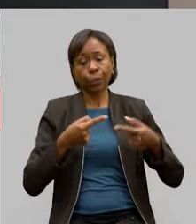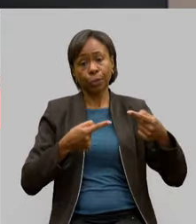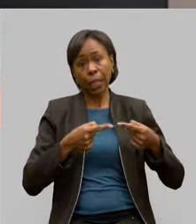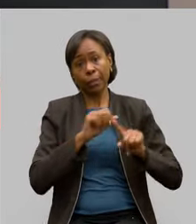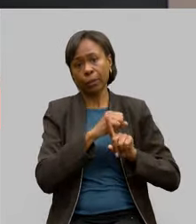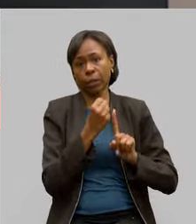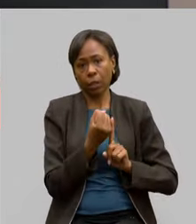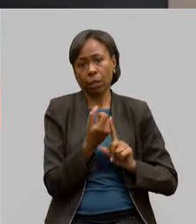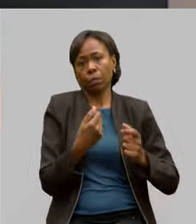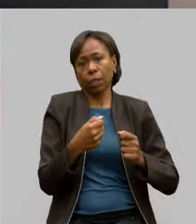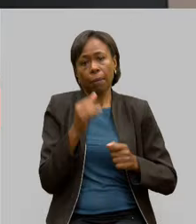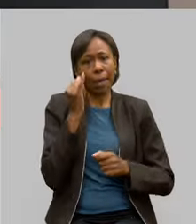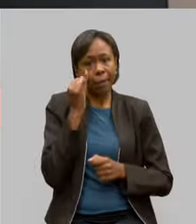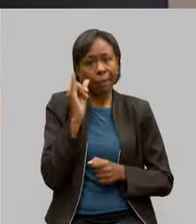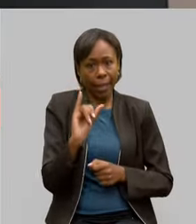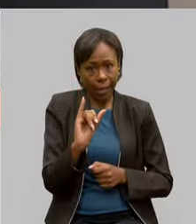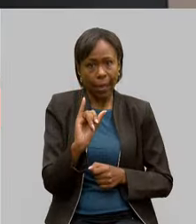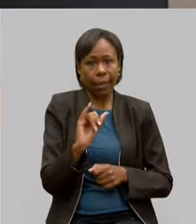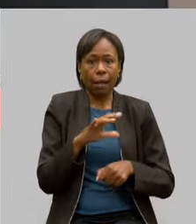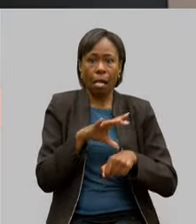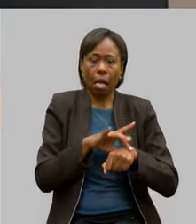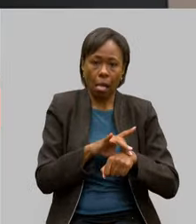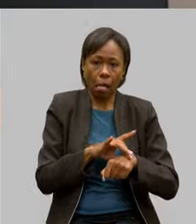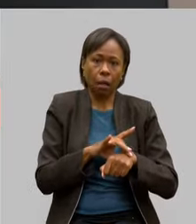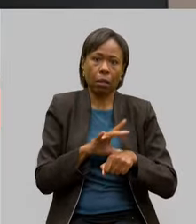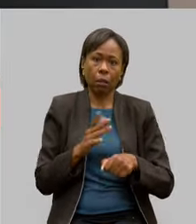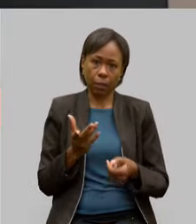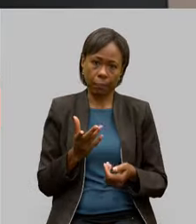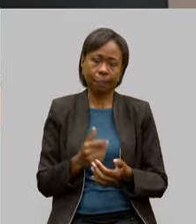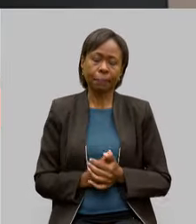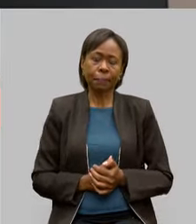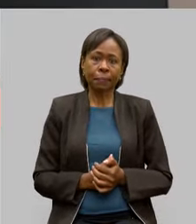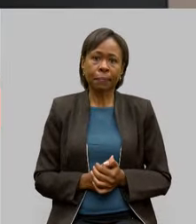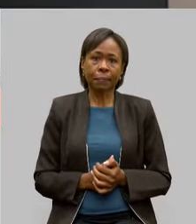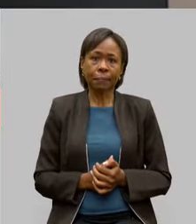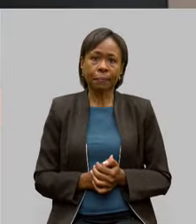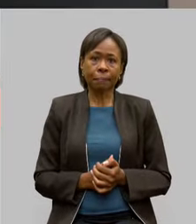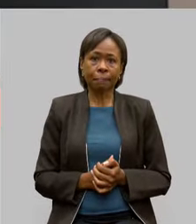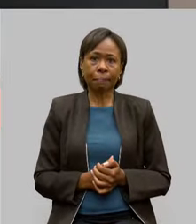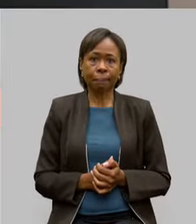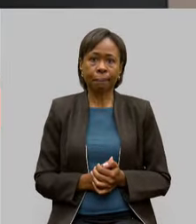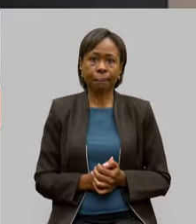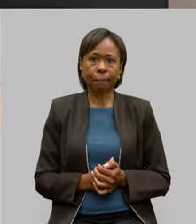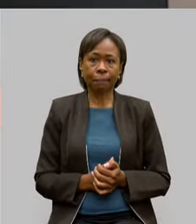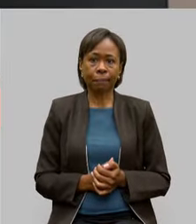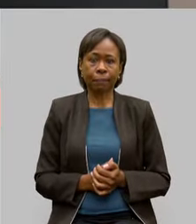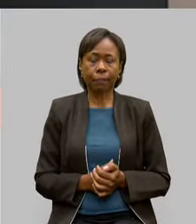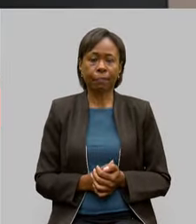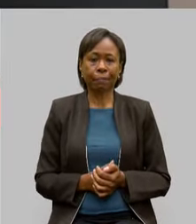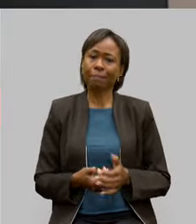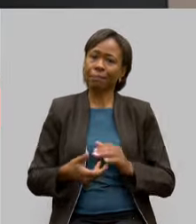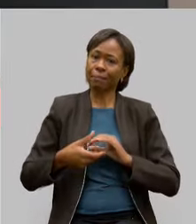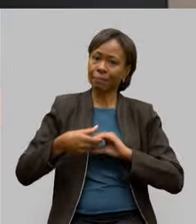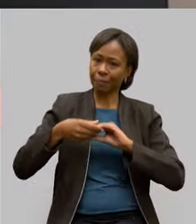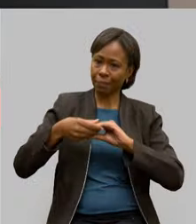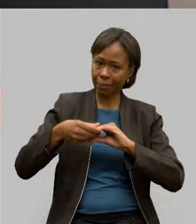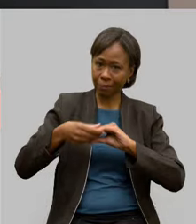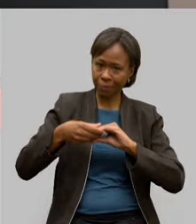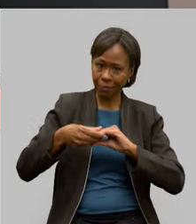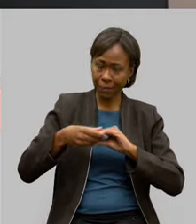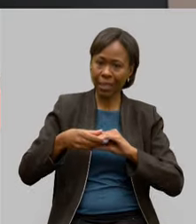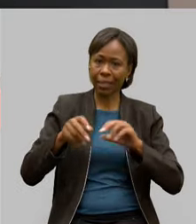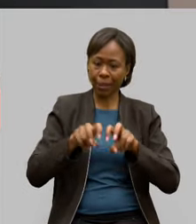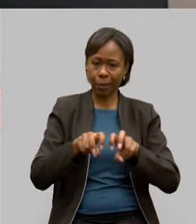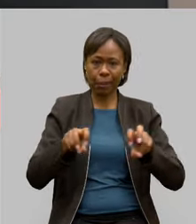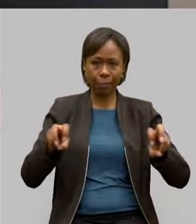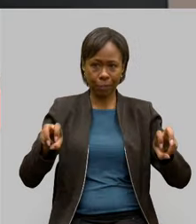não adoeça e não continue uma sociedade adoecida eh e eu quero saudar a mesa e